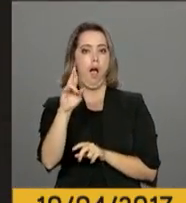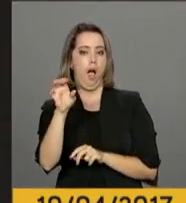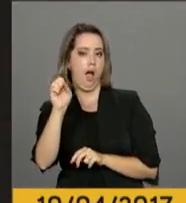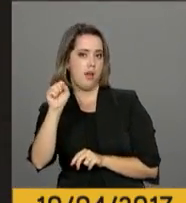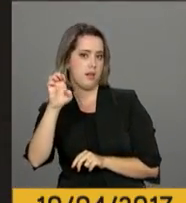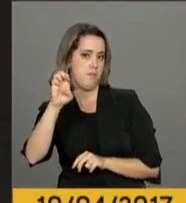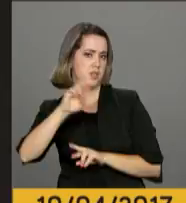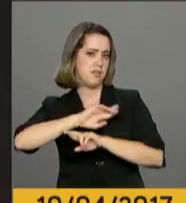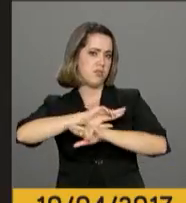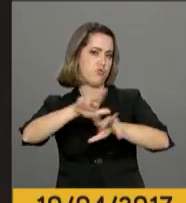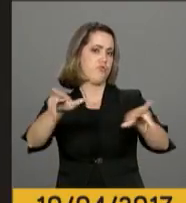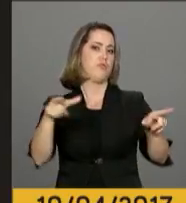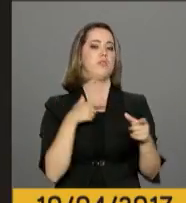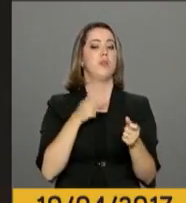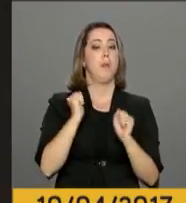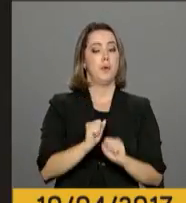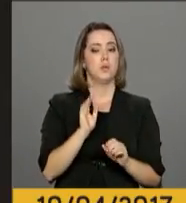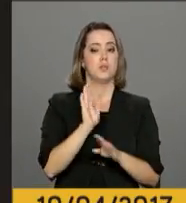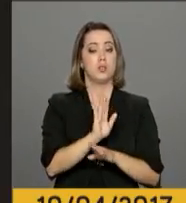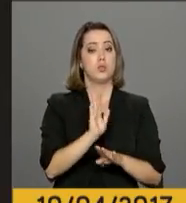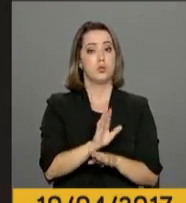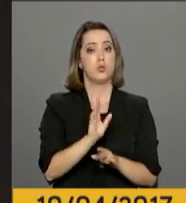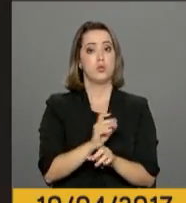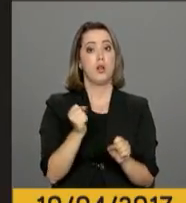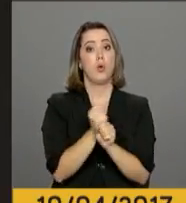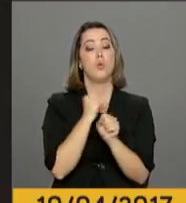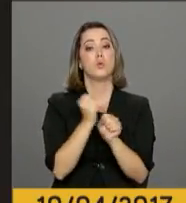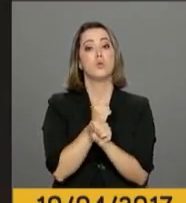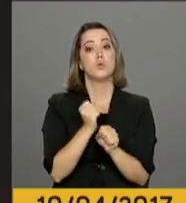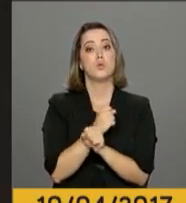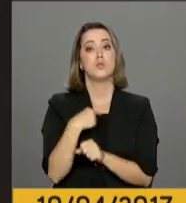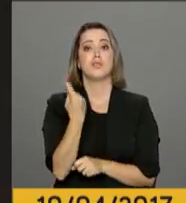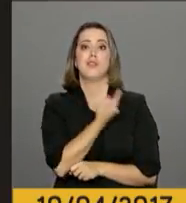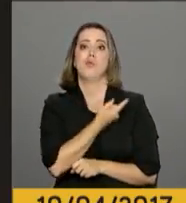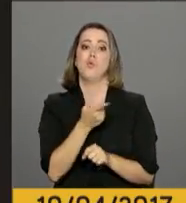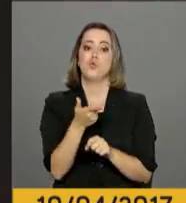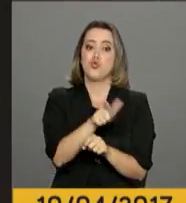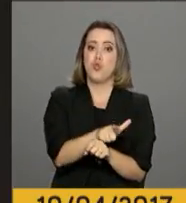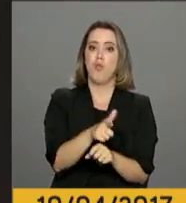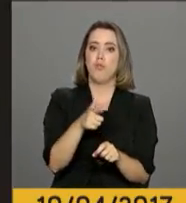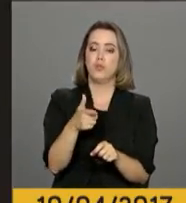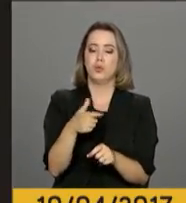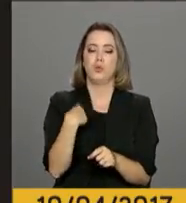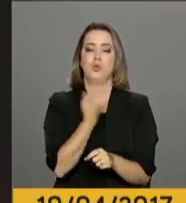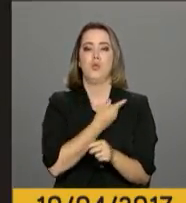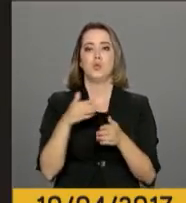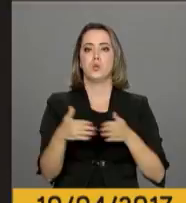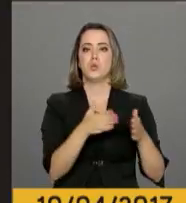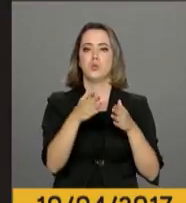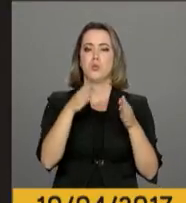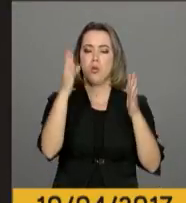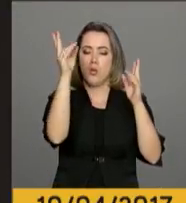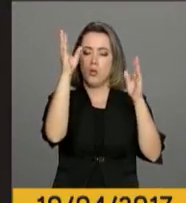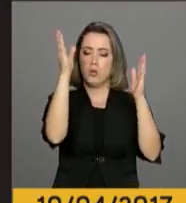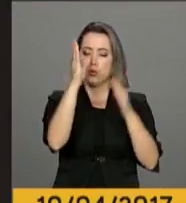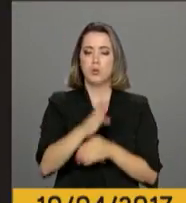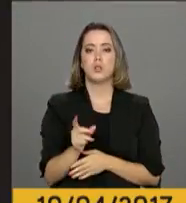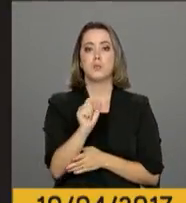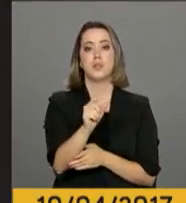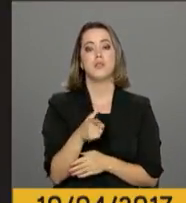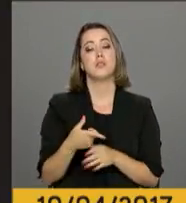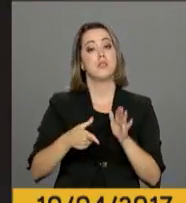aqui, possam ajudar a reconstrução do nosso país. Se os senhores se dedicarem, assim como fizemos um país